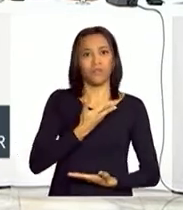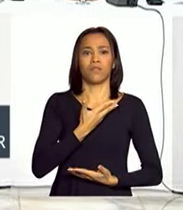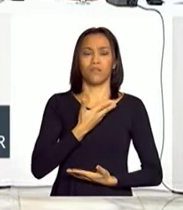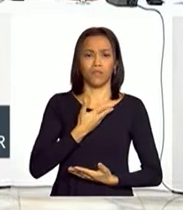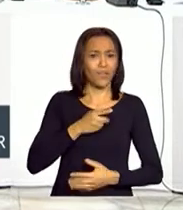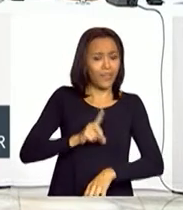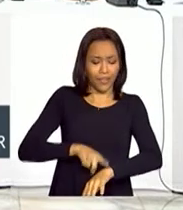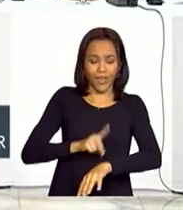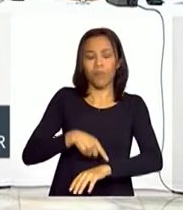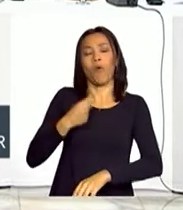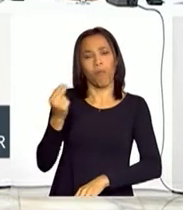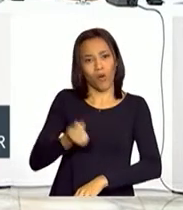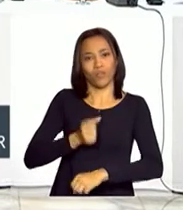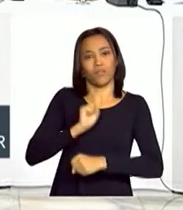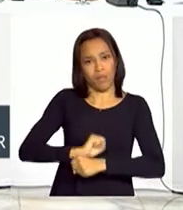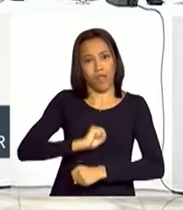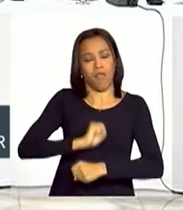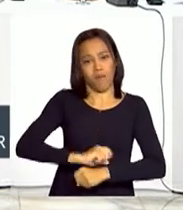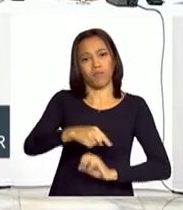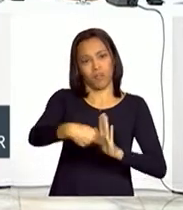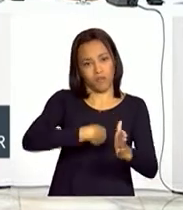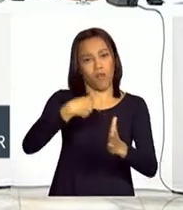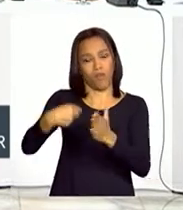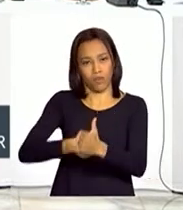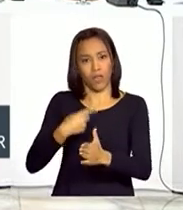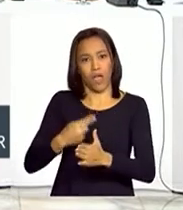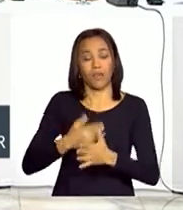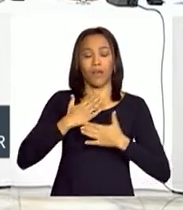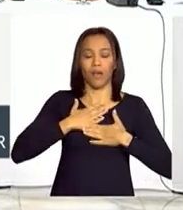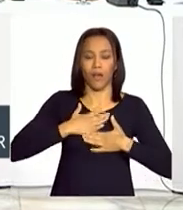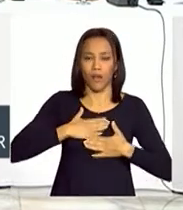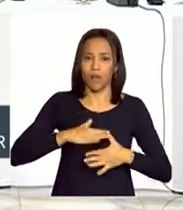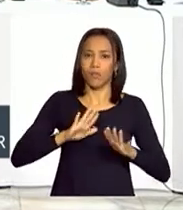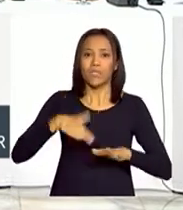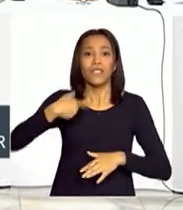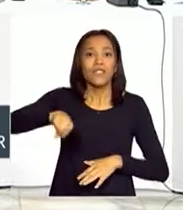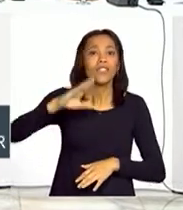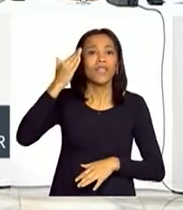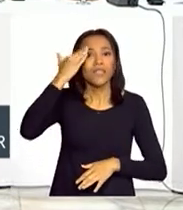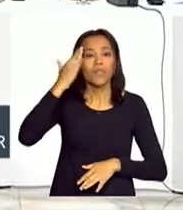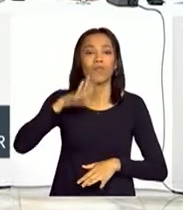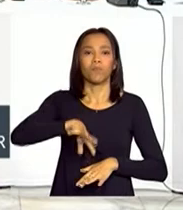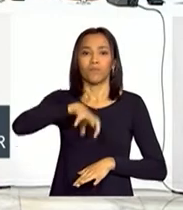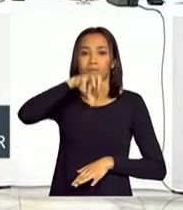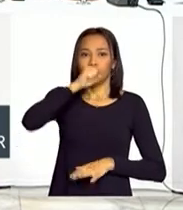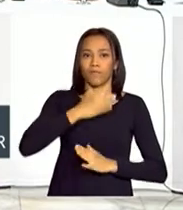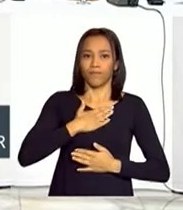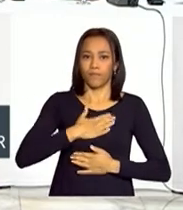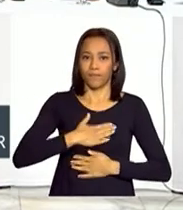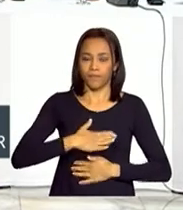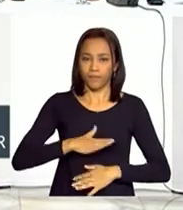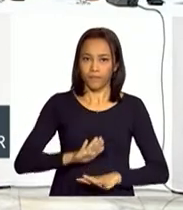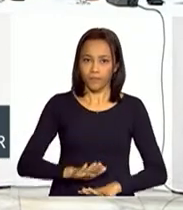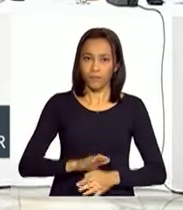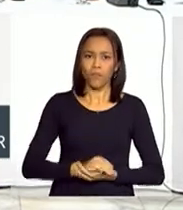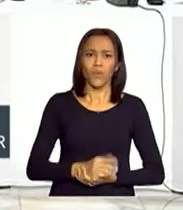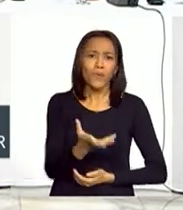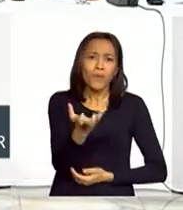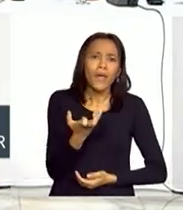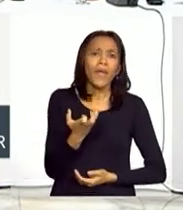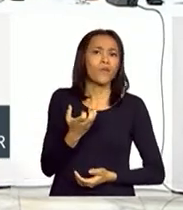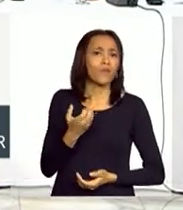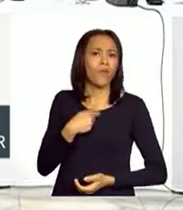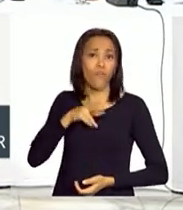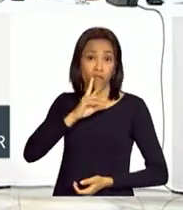temos todo o tempo do mundo Vamos tentar nos ouvir Claro respiramos pronto o que eu quero dizer a você